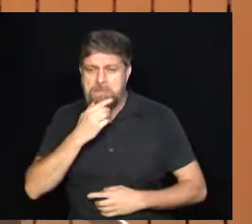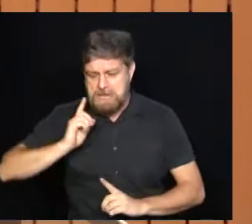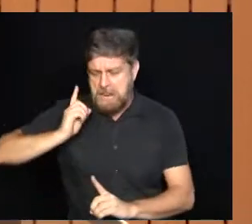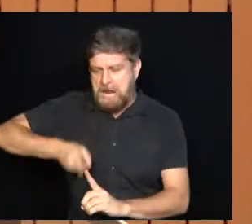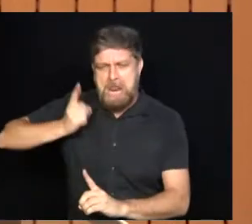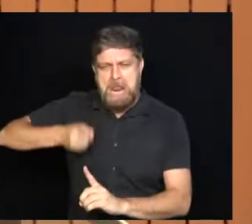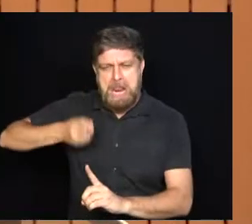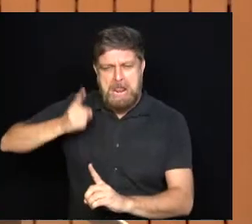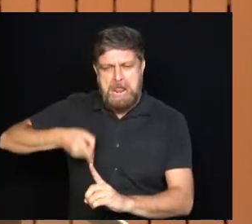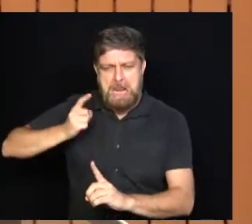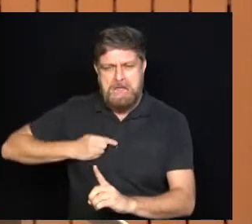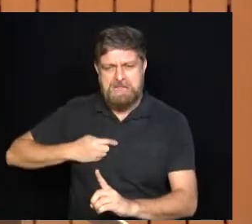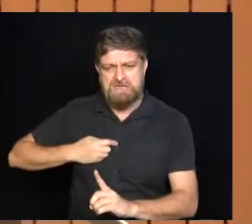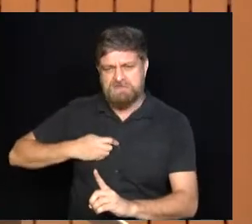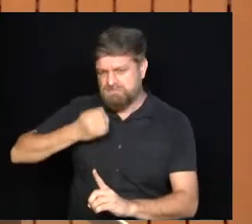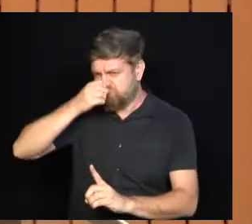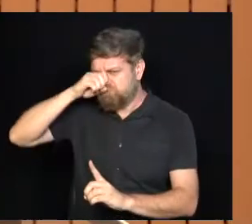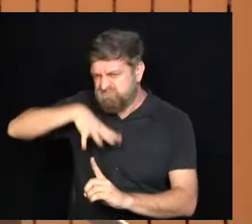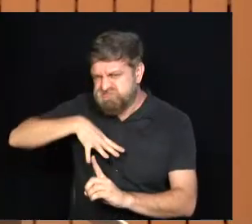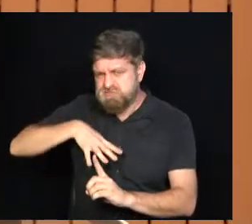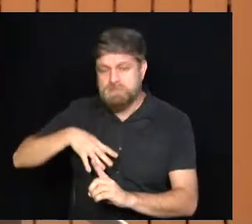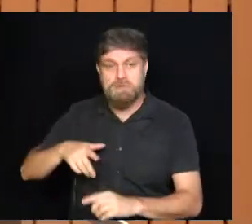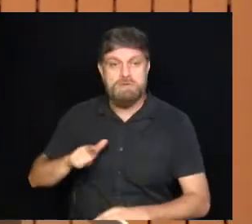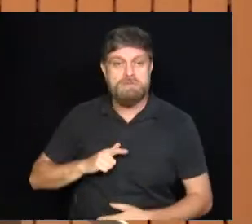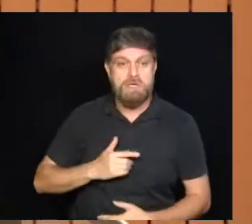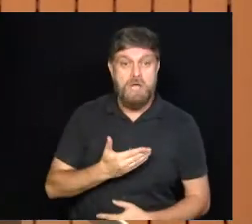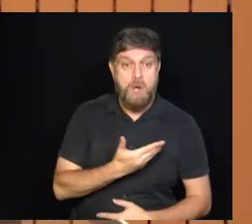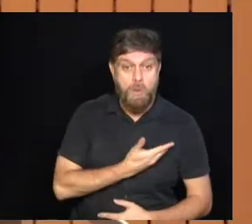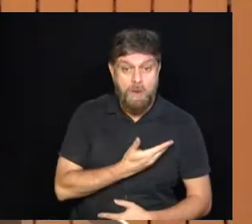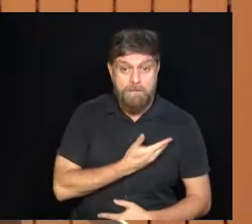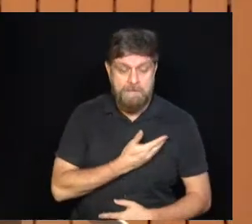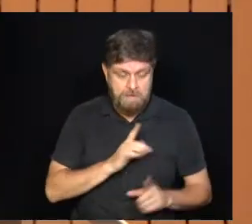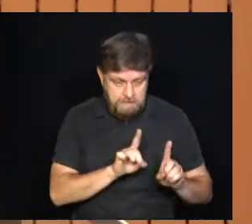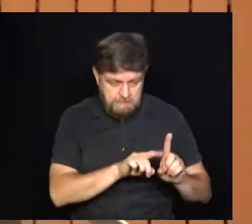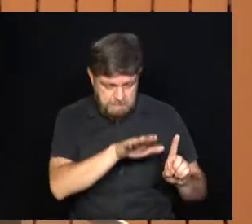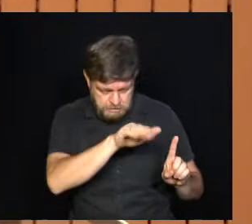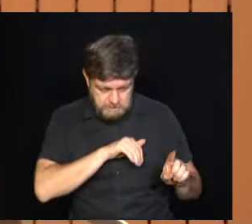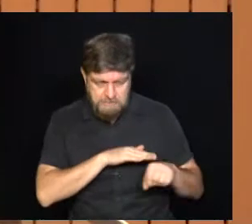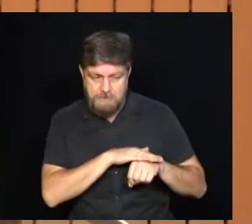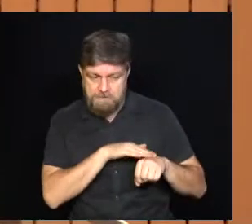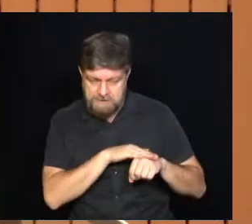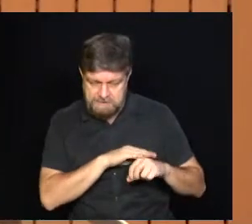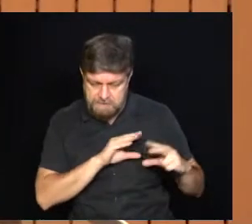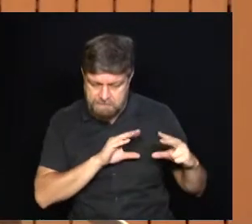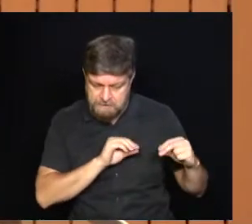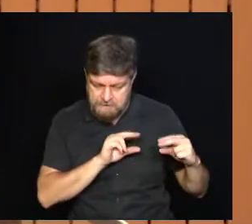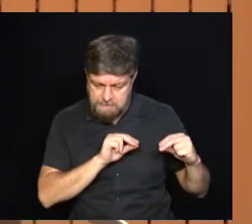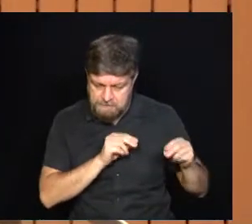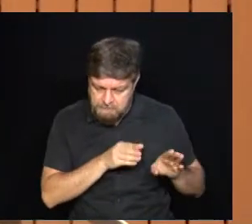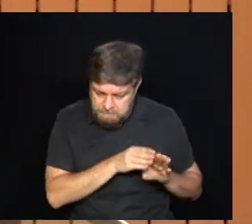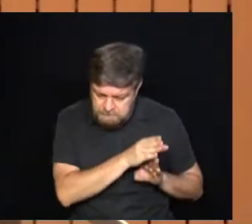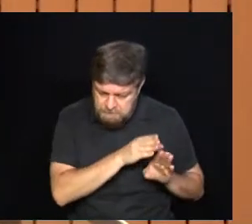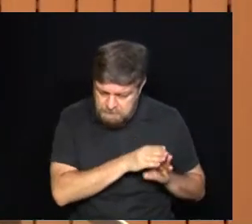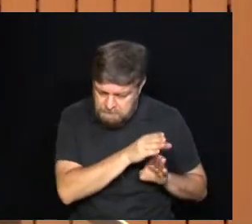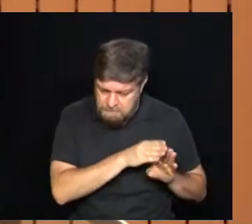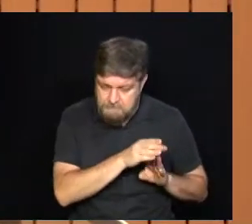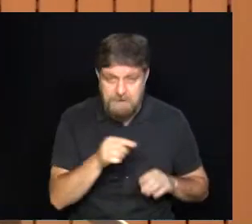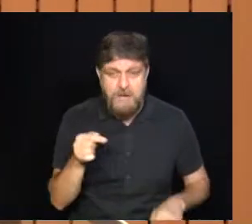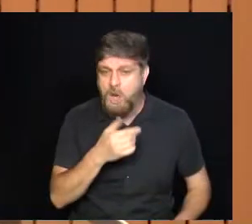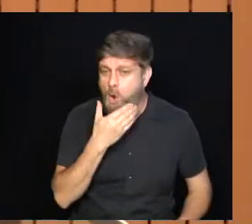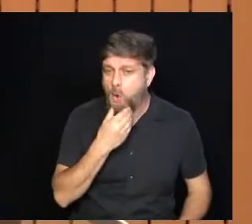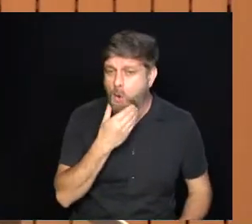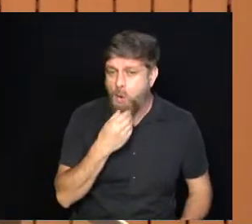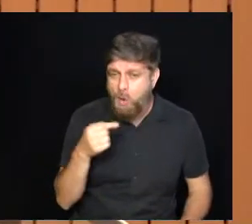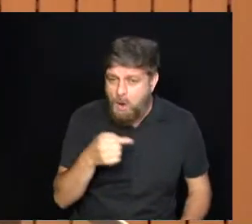marido é muito agressivo. Se é um colega teu, chame e conversa. Esse homem, muito provavelmente,